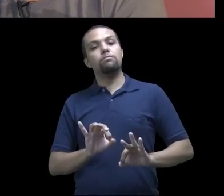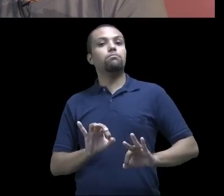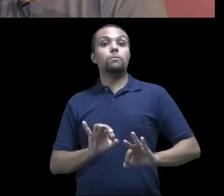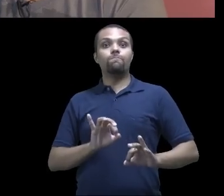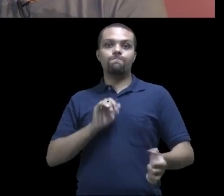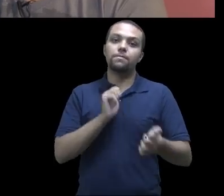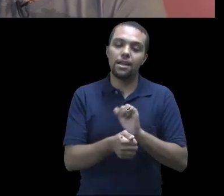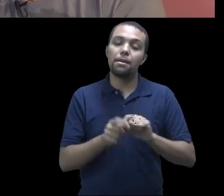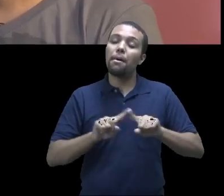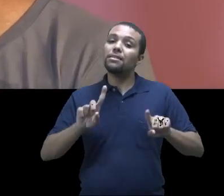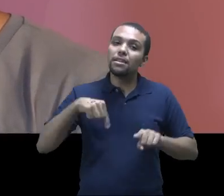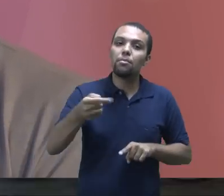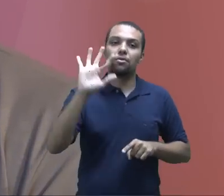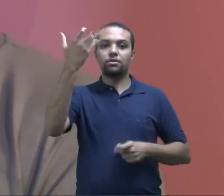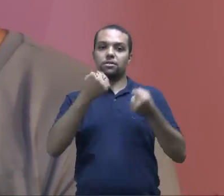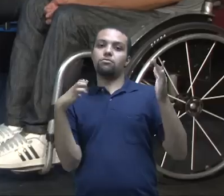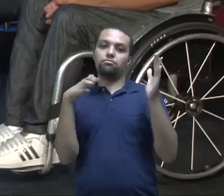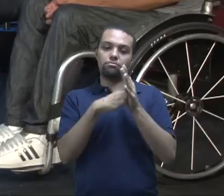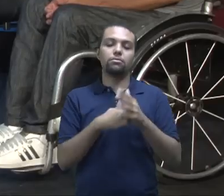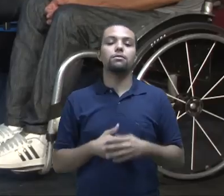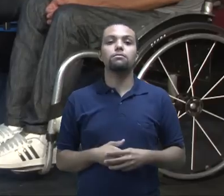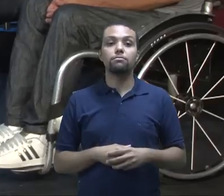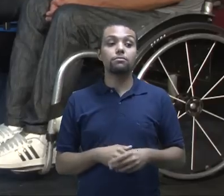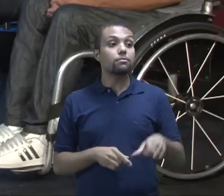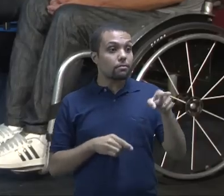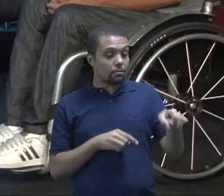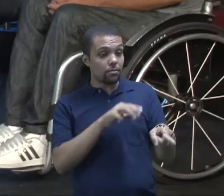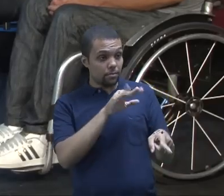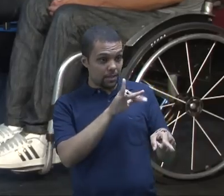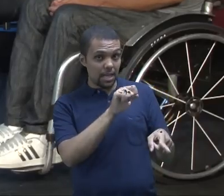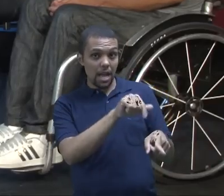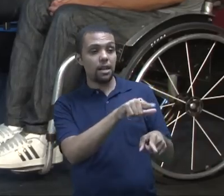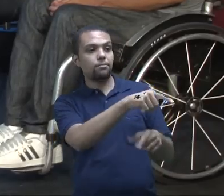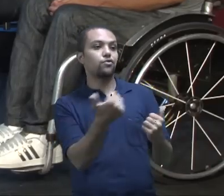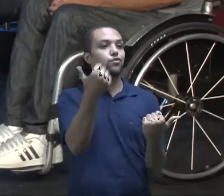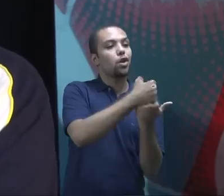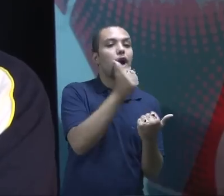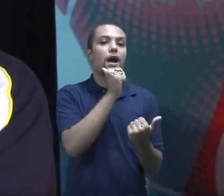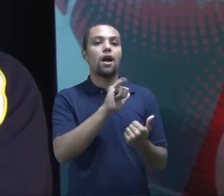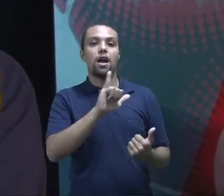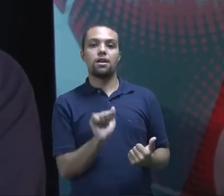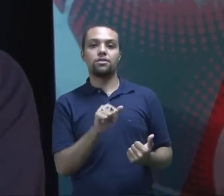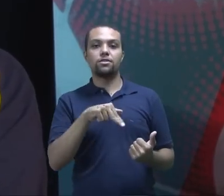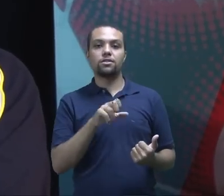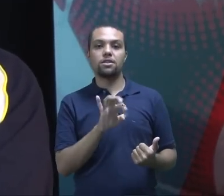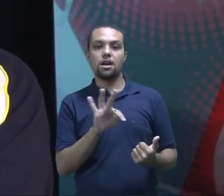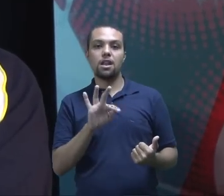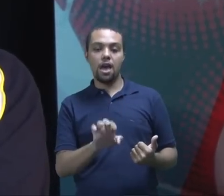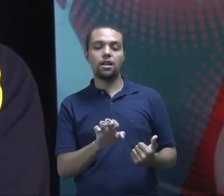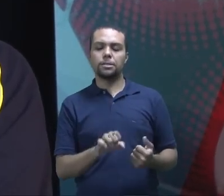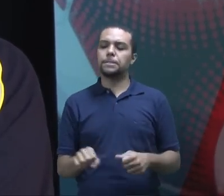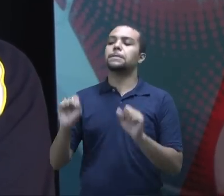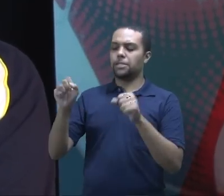sofri acidente e tudo. Sim. Uhum. Micaela, você é a sucessora assim, da Janete, né? Eu tive a oportunidade de jogar com